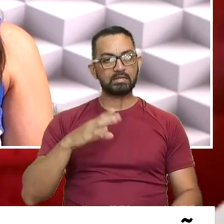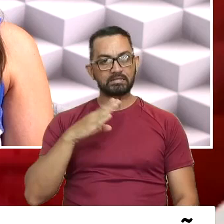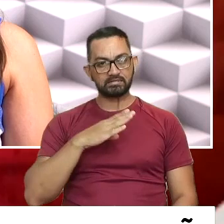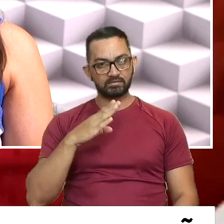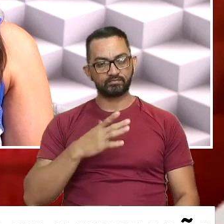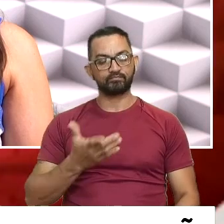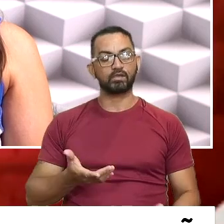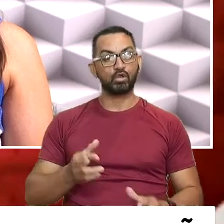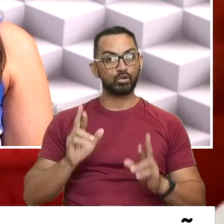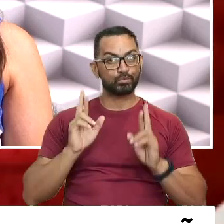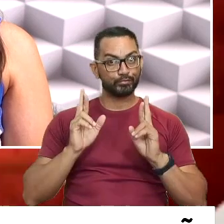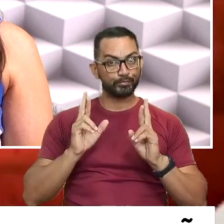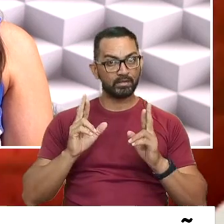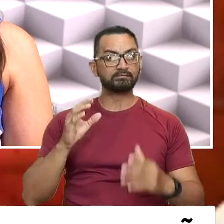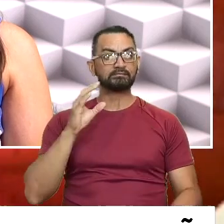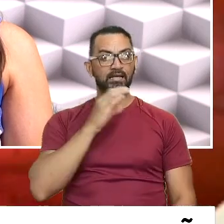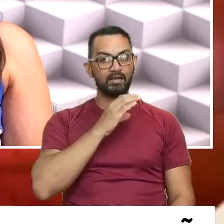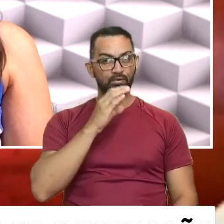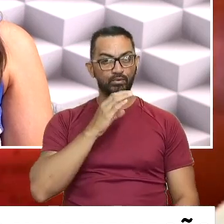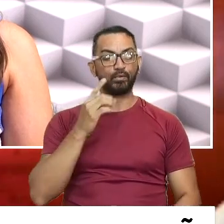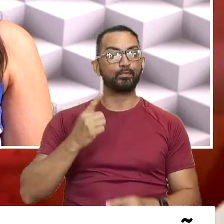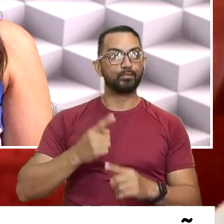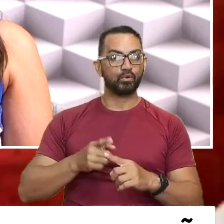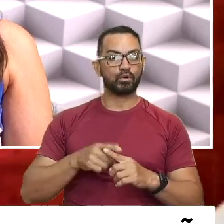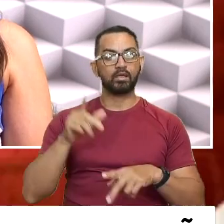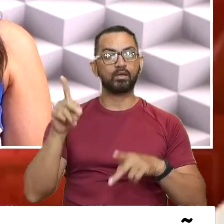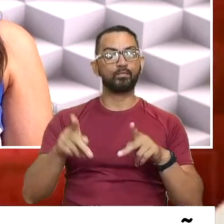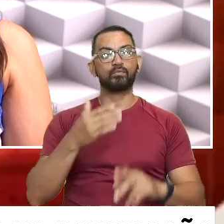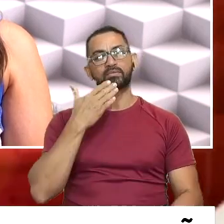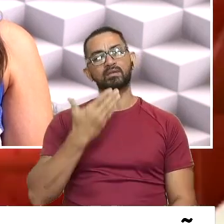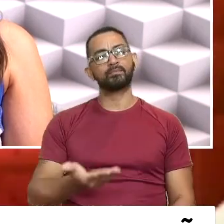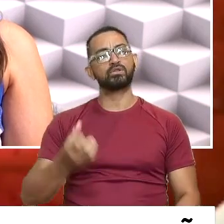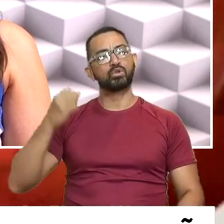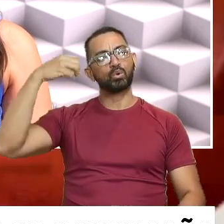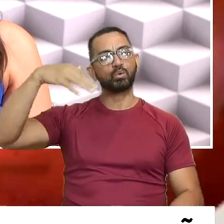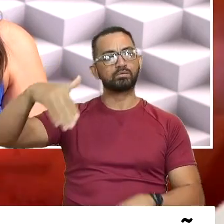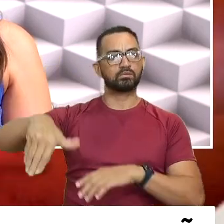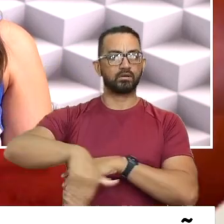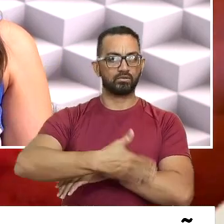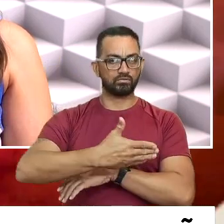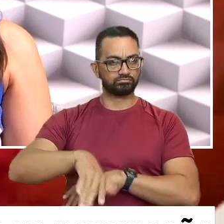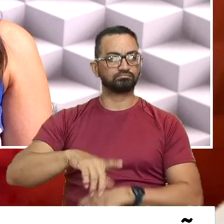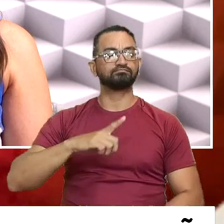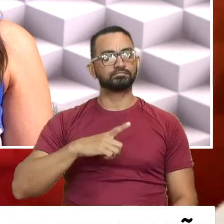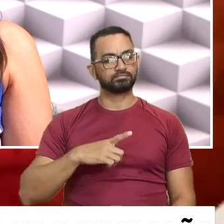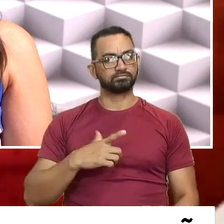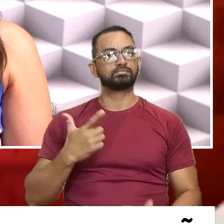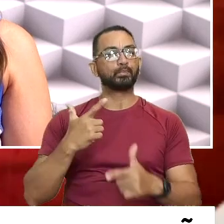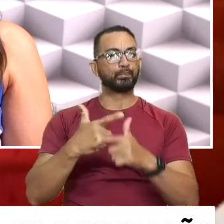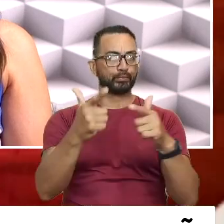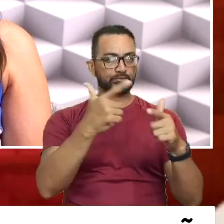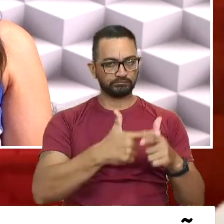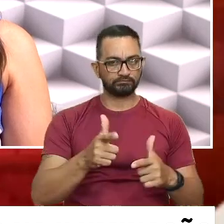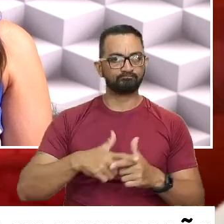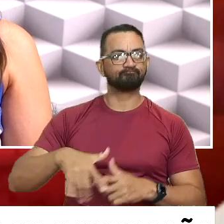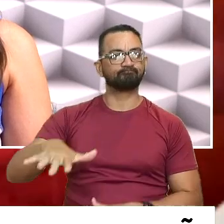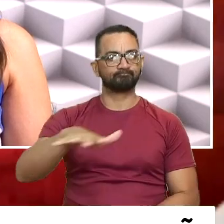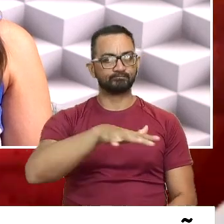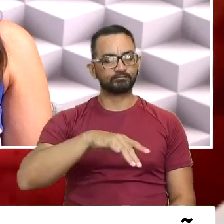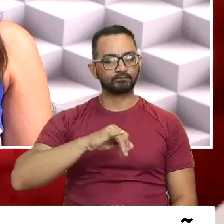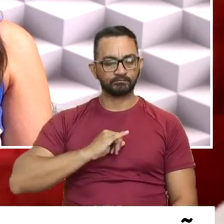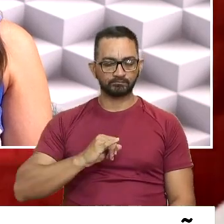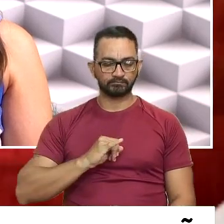está bem acelerado. E tomara que esteja mesmo, não é? Até porque o povo clama por iluminação pública. A situação está crítica